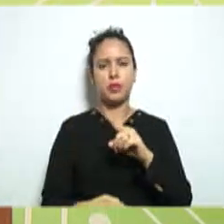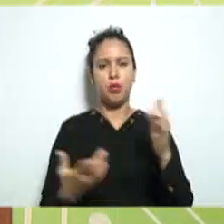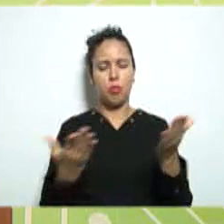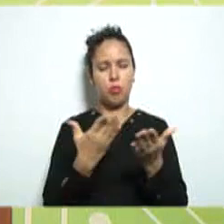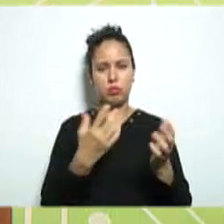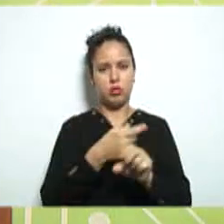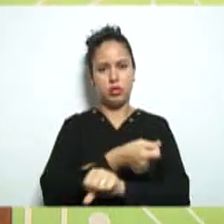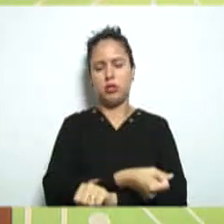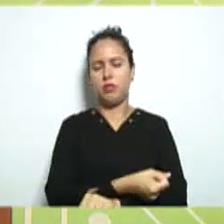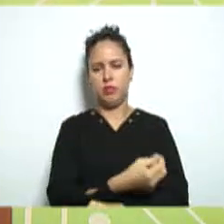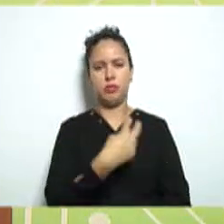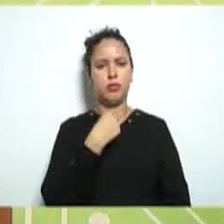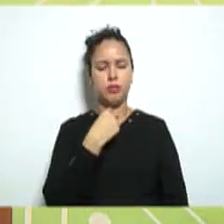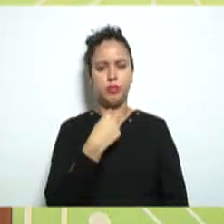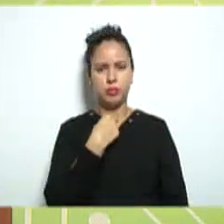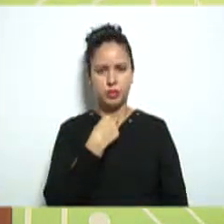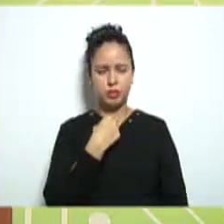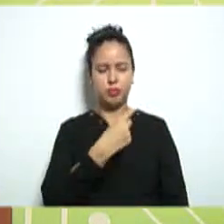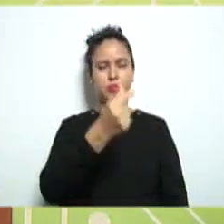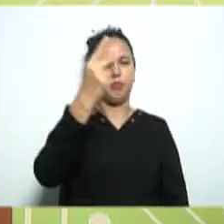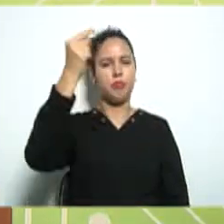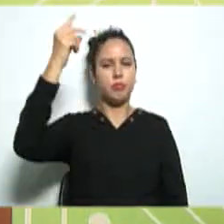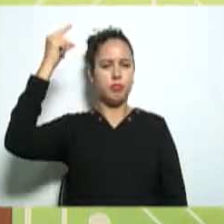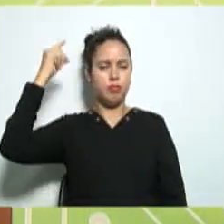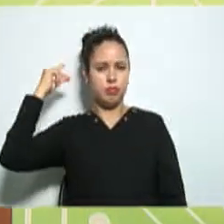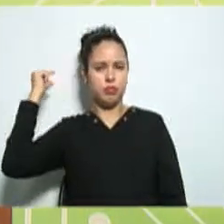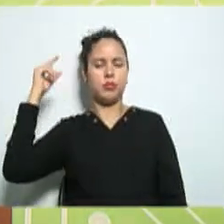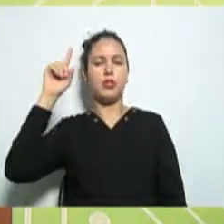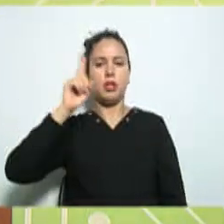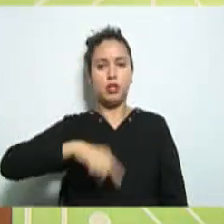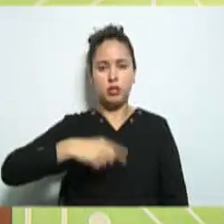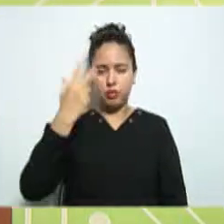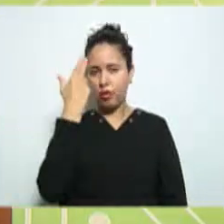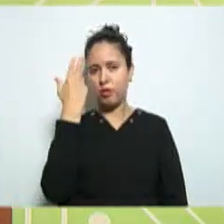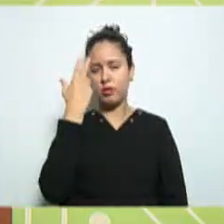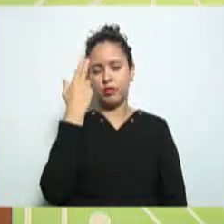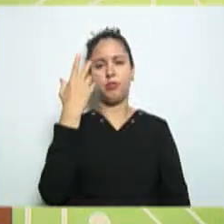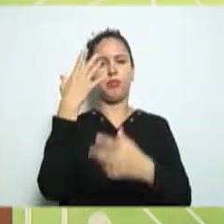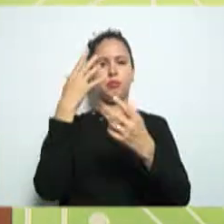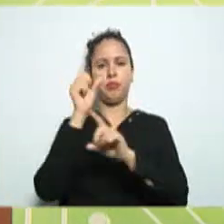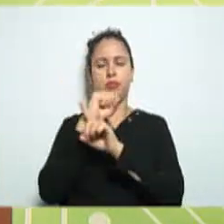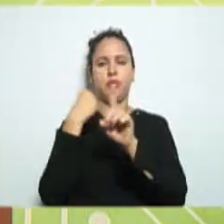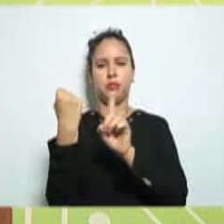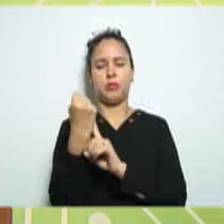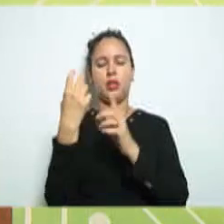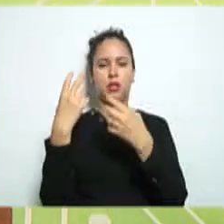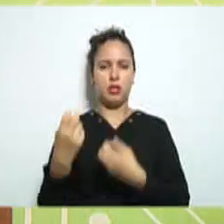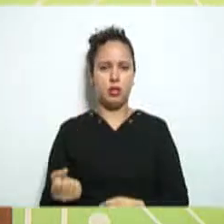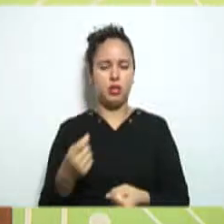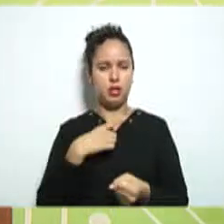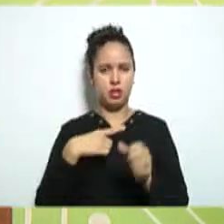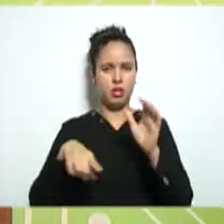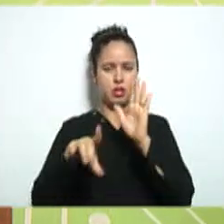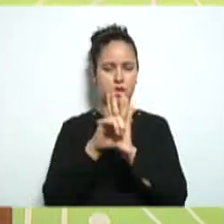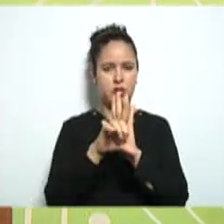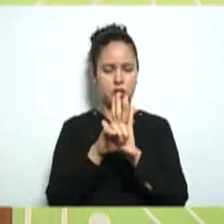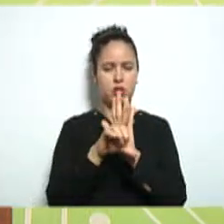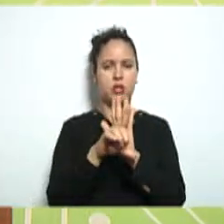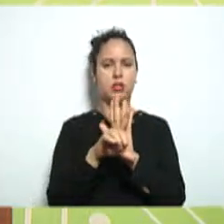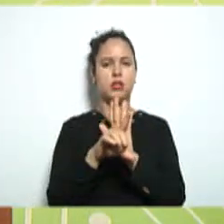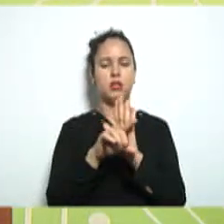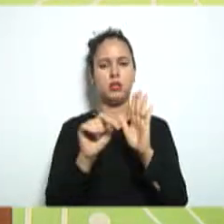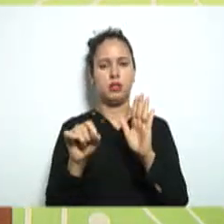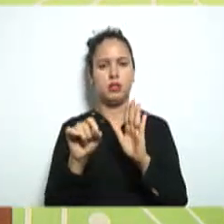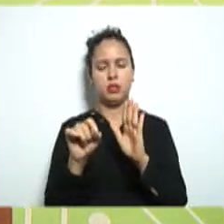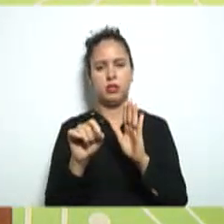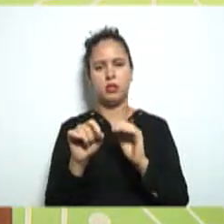período colonial era normal, era socialmente aceito, né? Existiam leis, inclusive, para proteger as pessoas